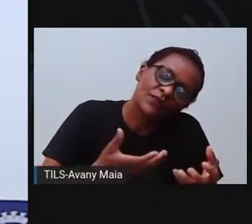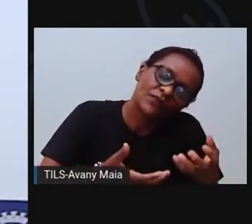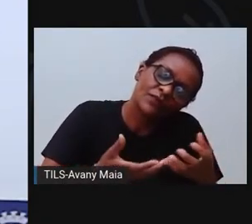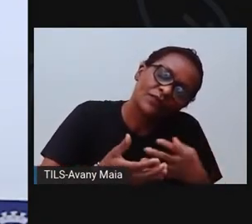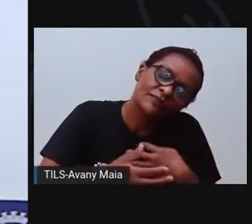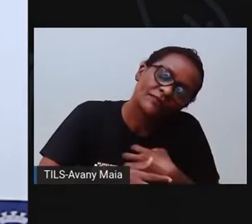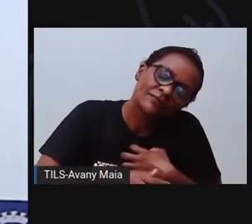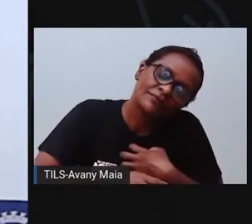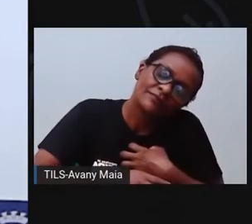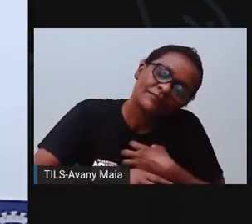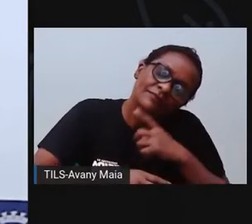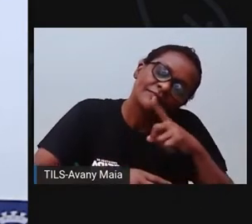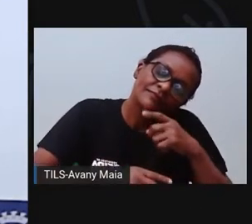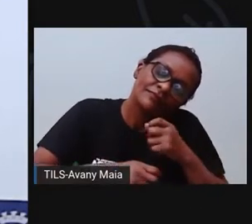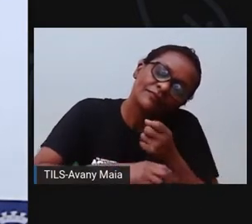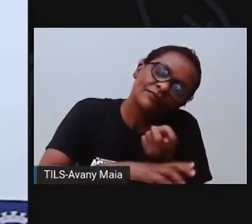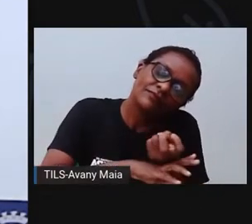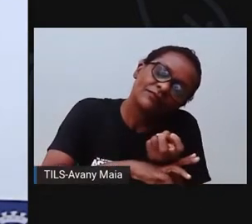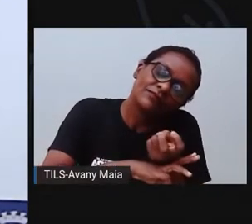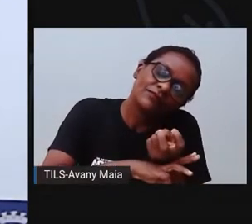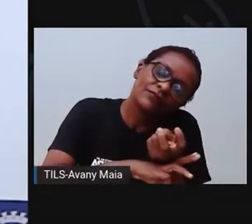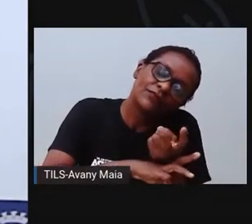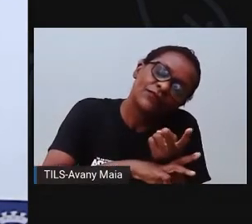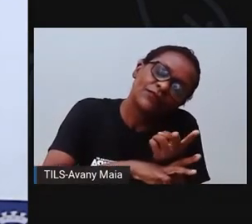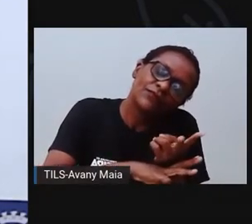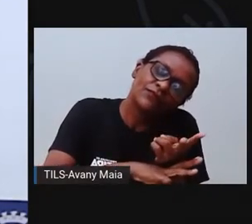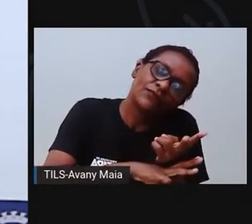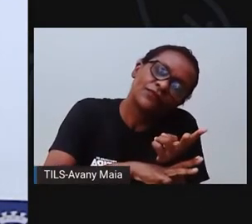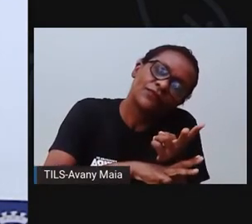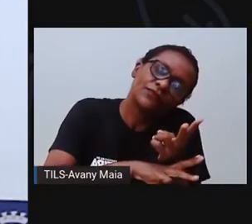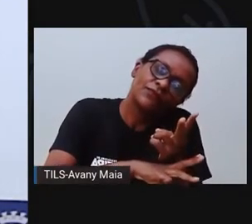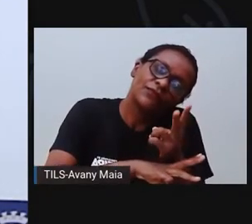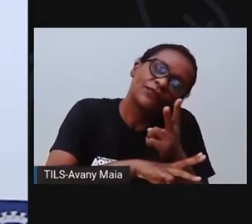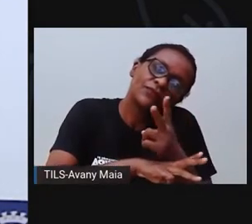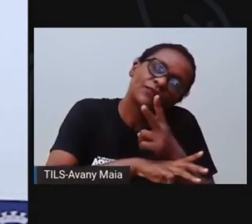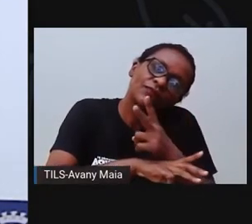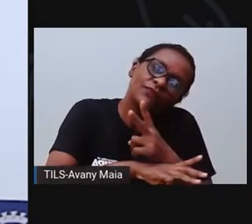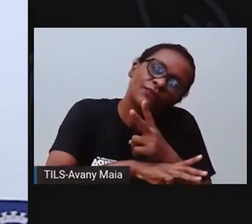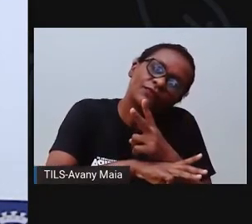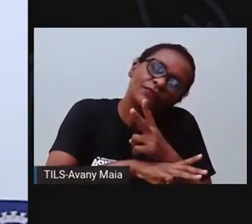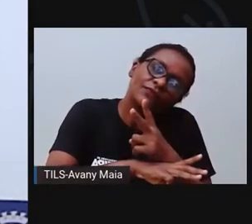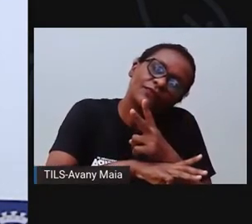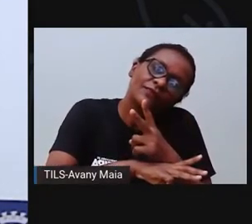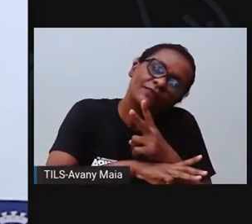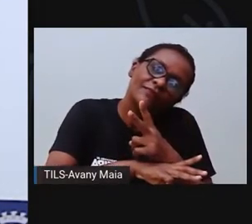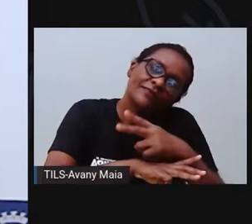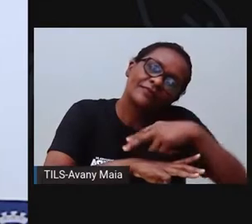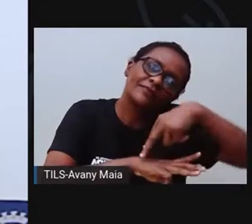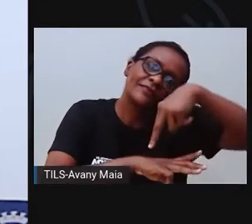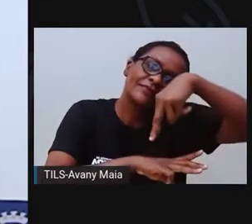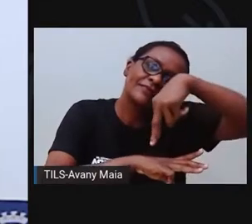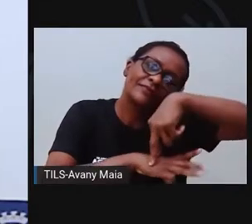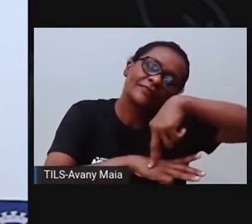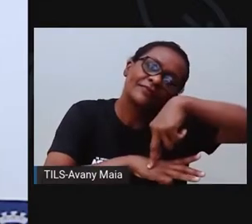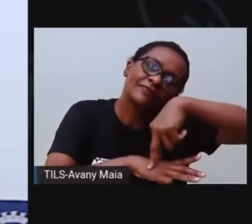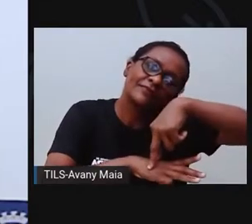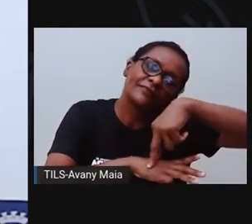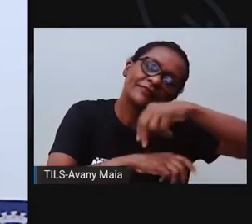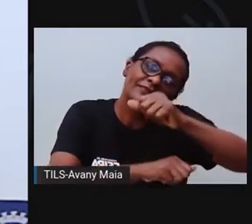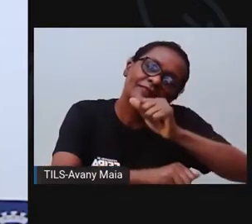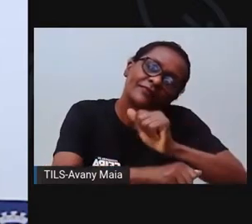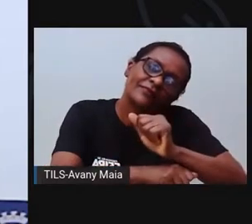se esticando e levante-se bem devagarzinho. Fique parado